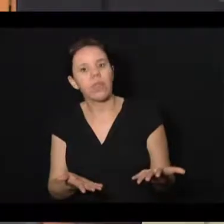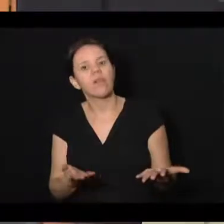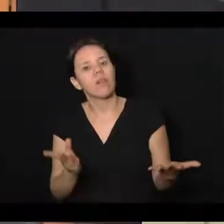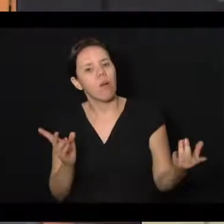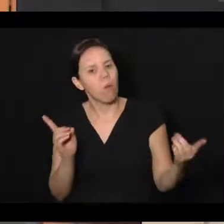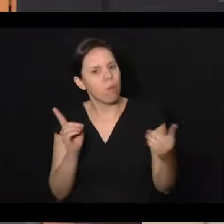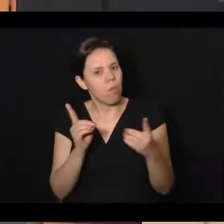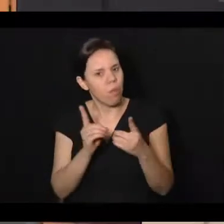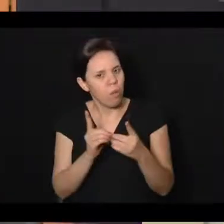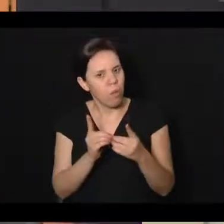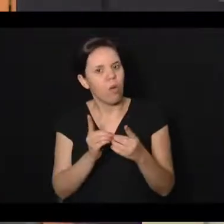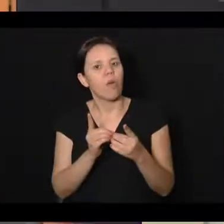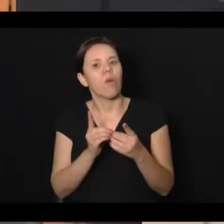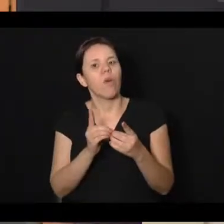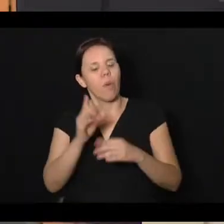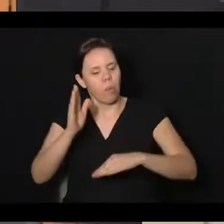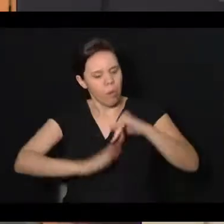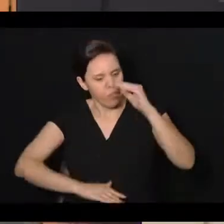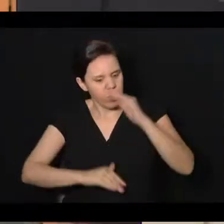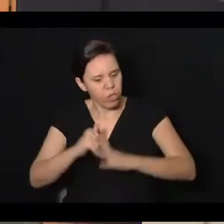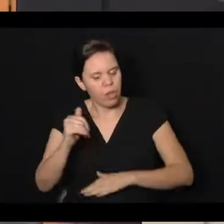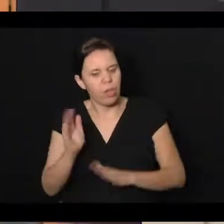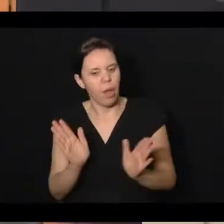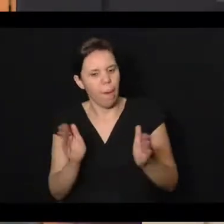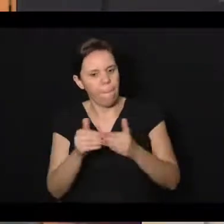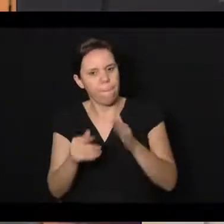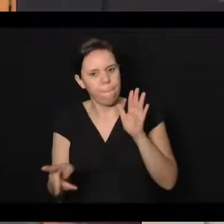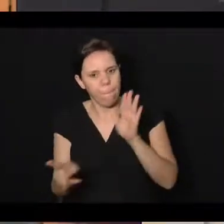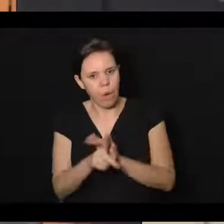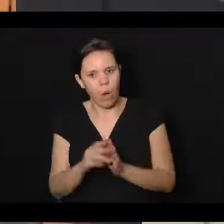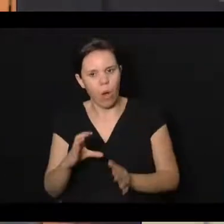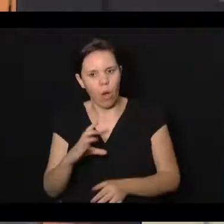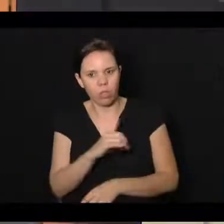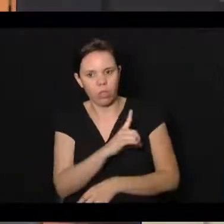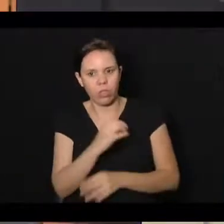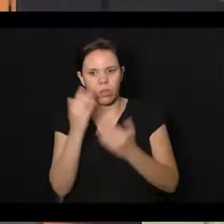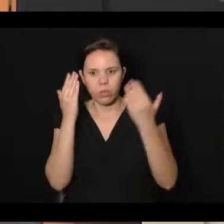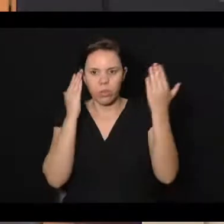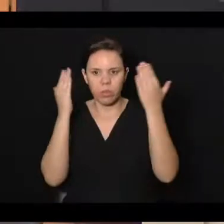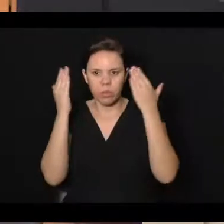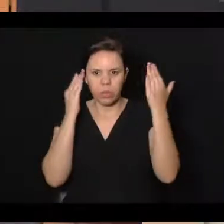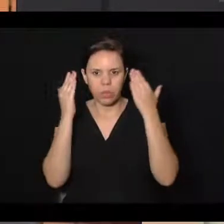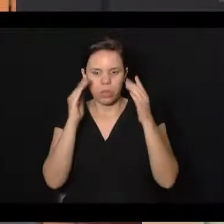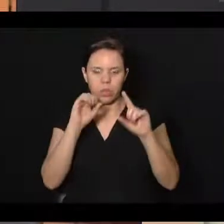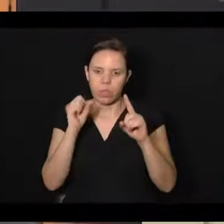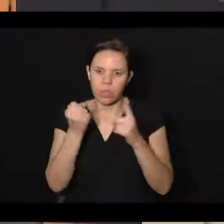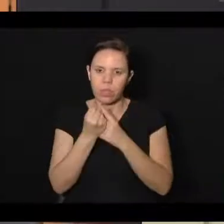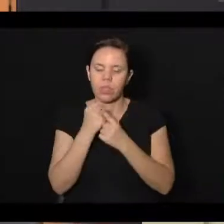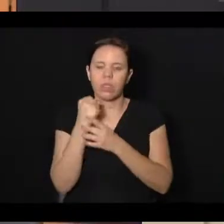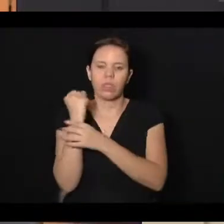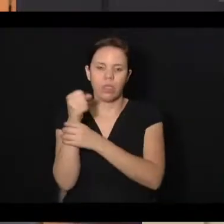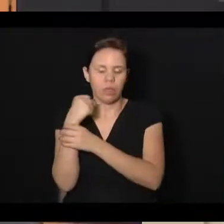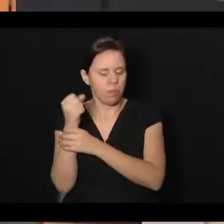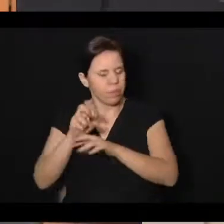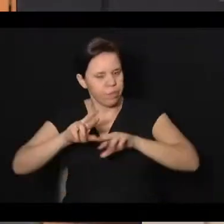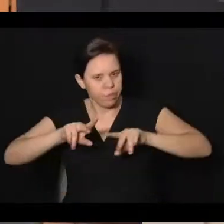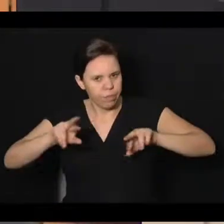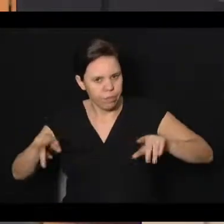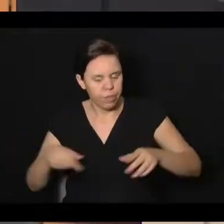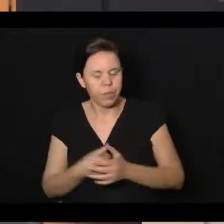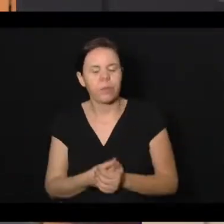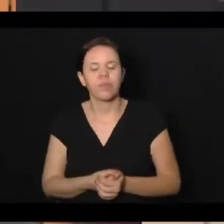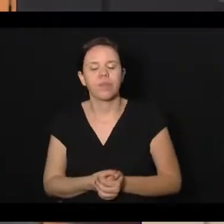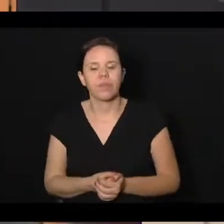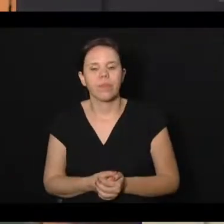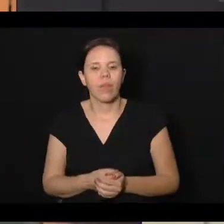com equipe técnica especializada coordenador psicólogos assistente social terapeuta ocupacional no qual também